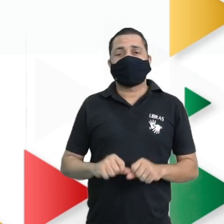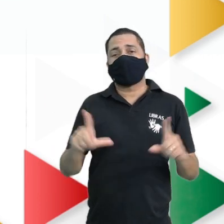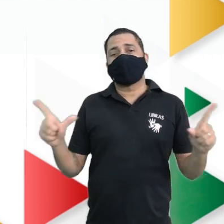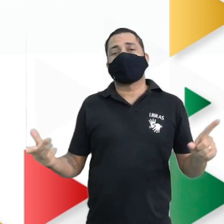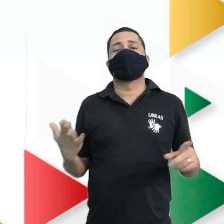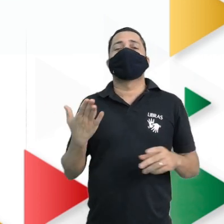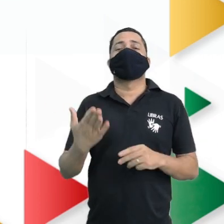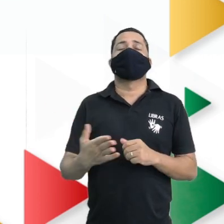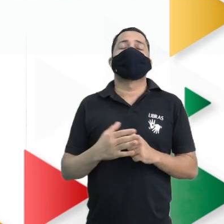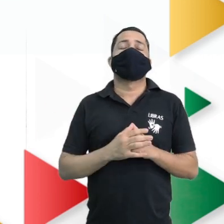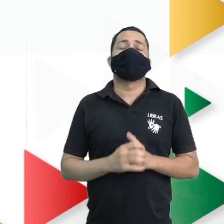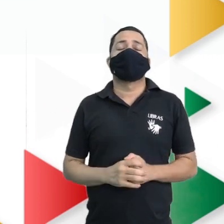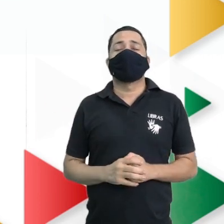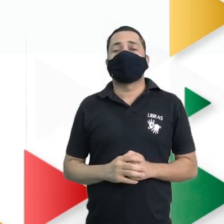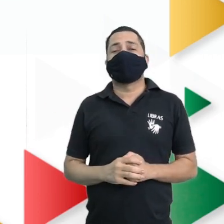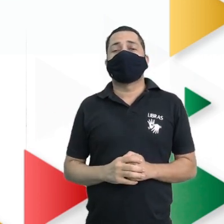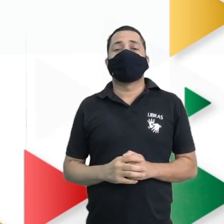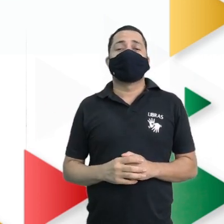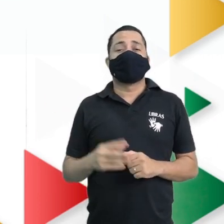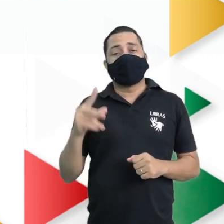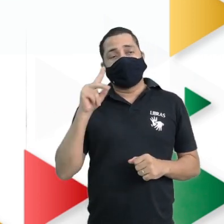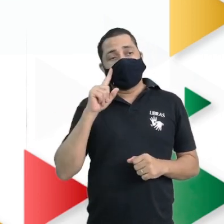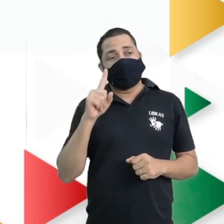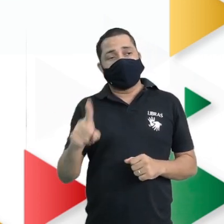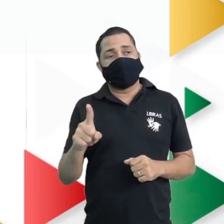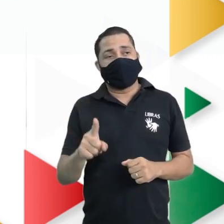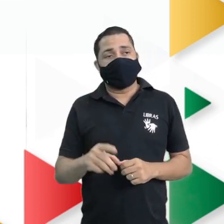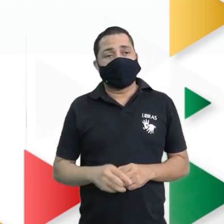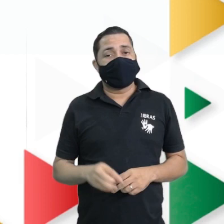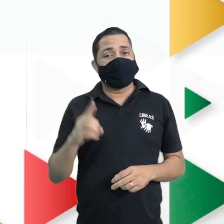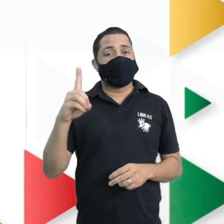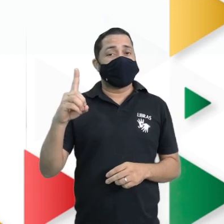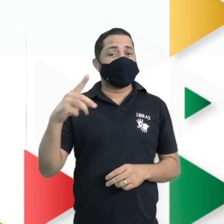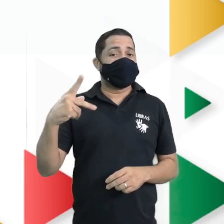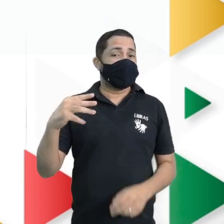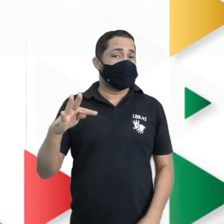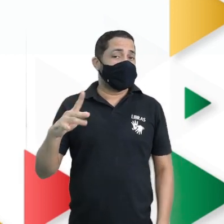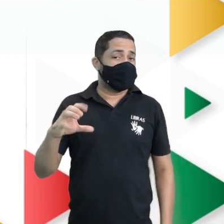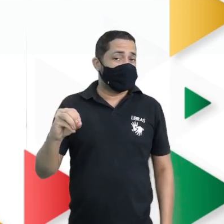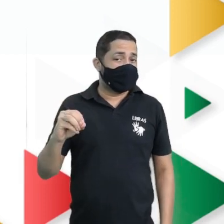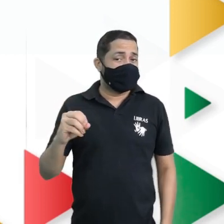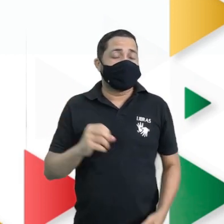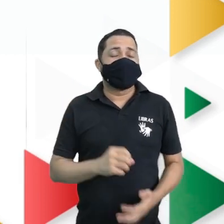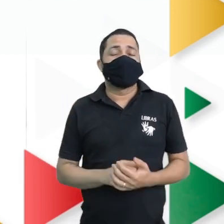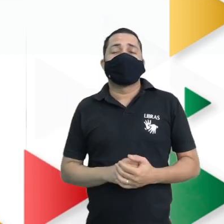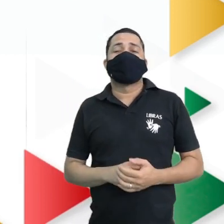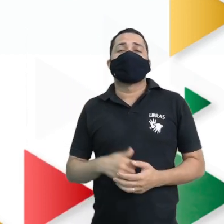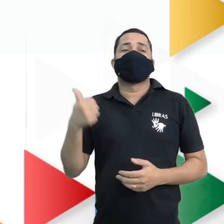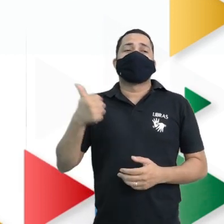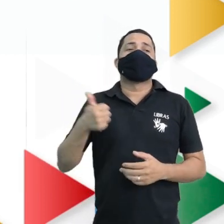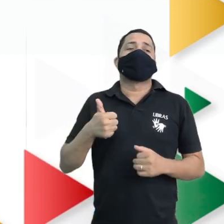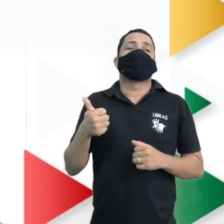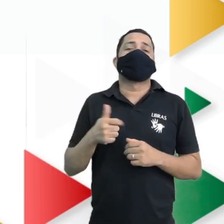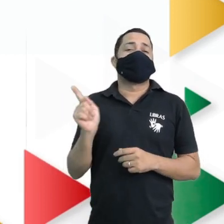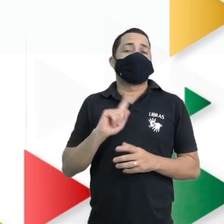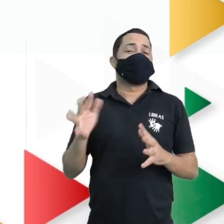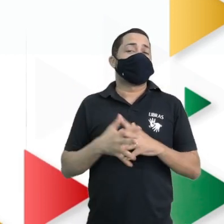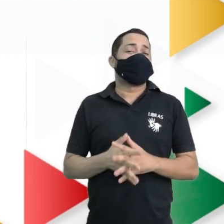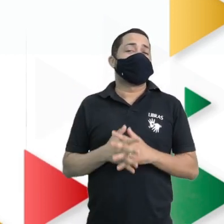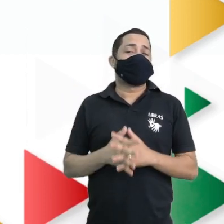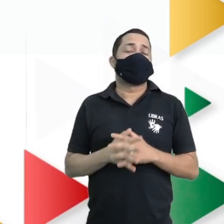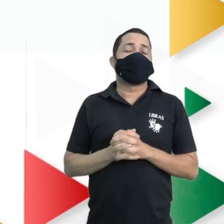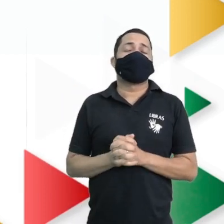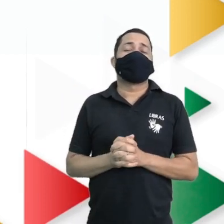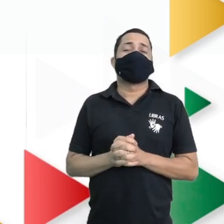bem grandão que tá aí. Aí você tá vendo Dom Pedro I na tela. Não se confunda, né? E diz o seguinte, né?